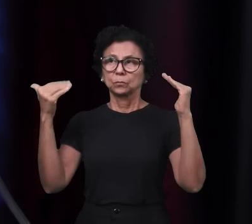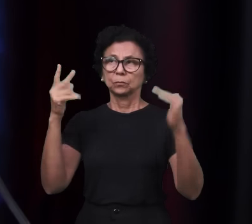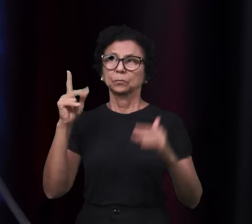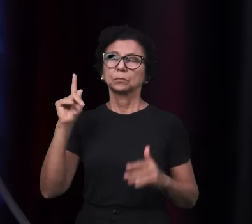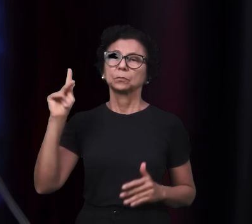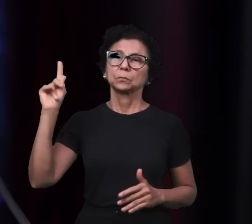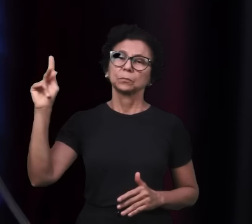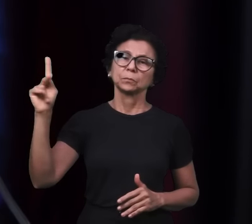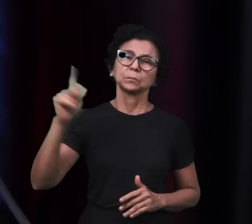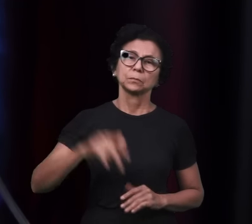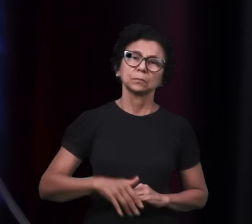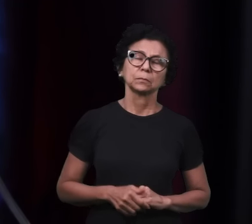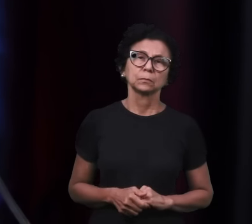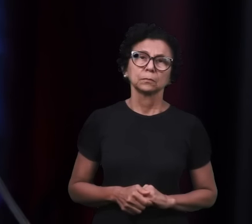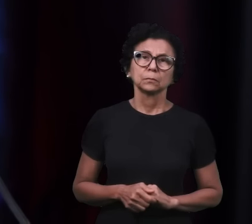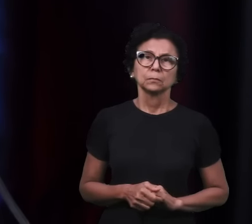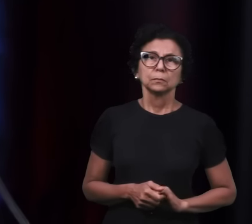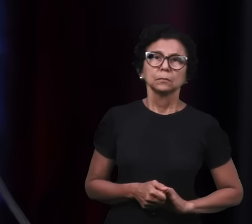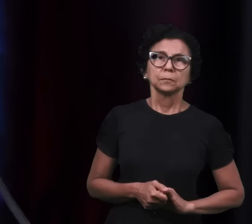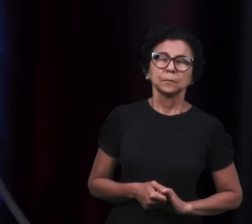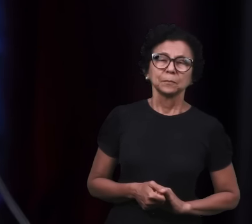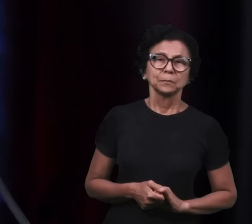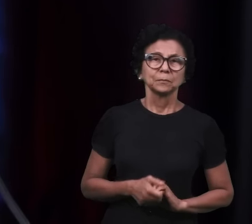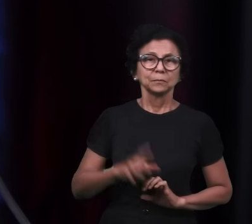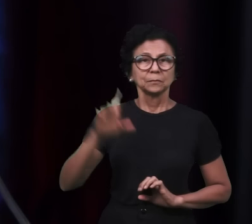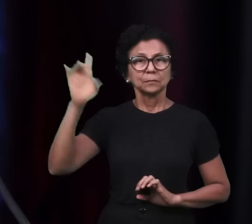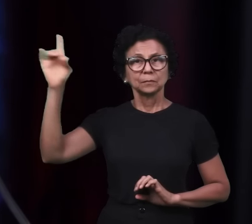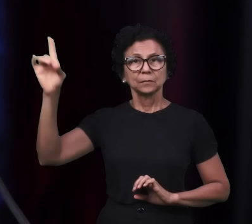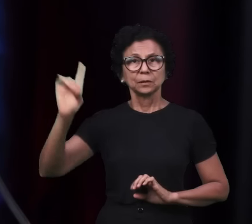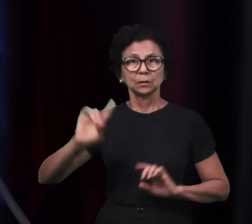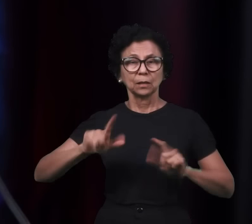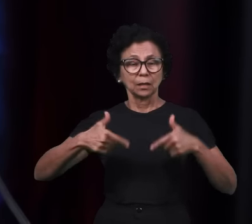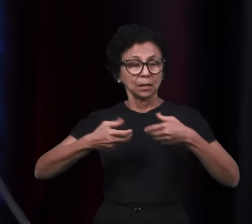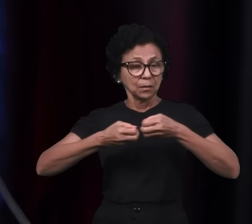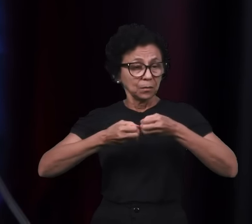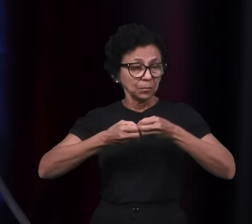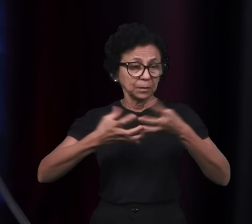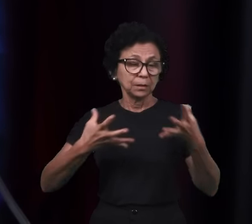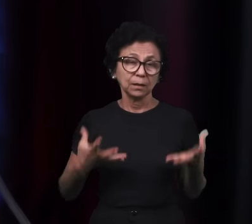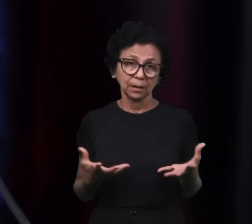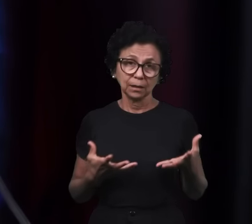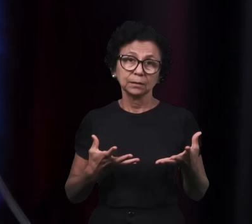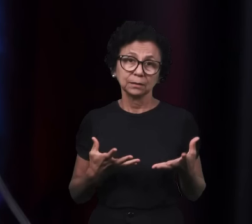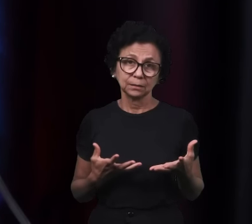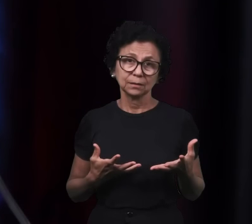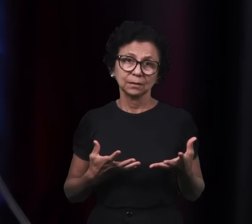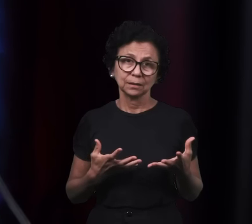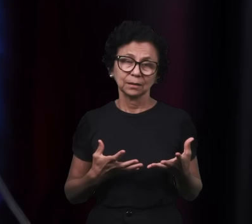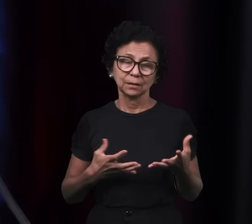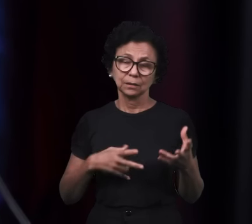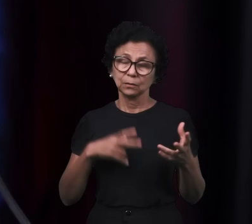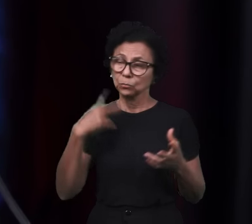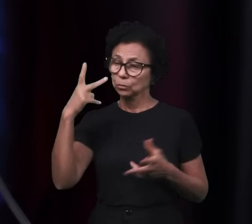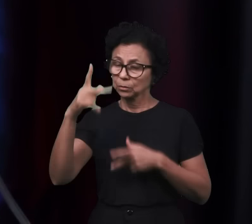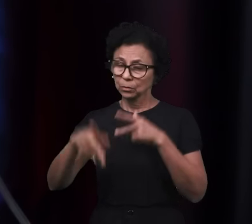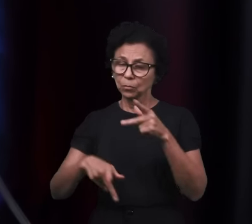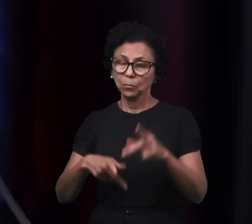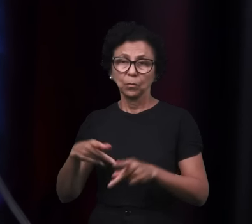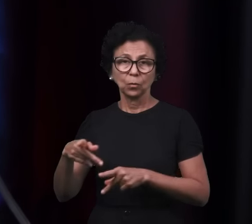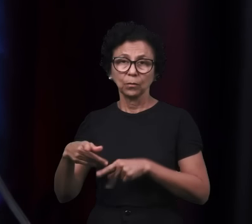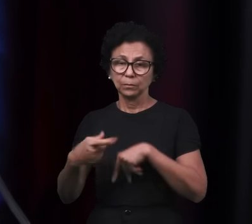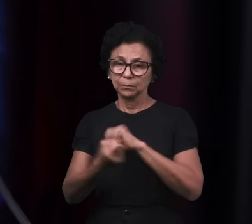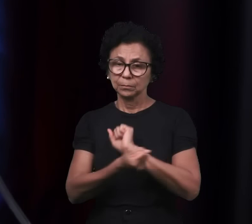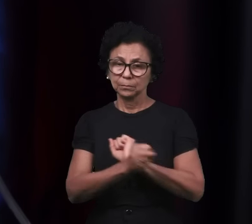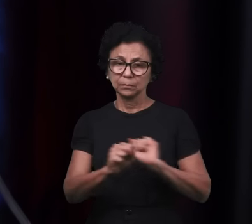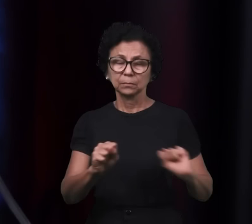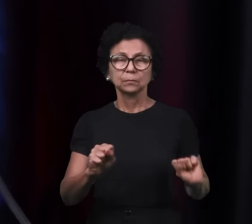opera o seu milagre em favor dos seus, né? Tirando do mundo, tirando da escravidão.